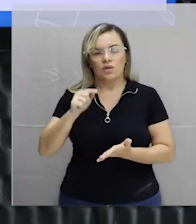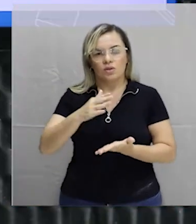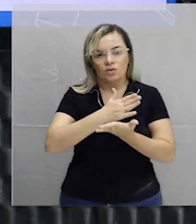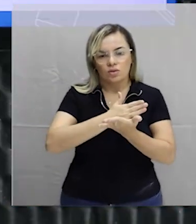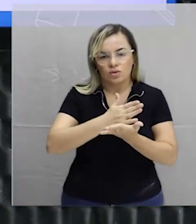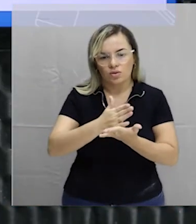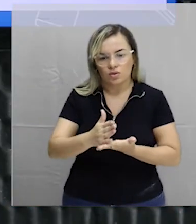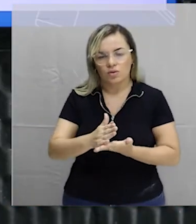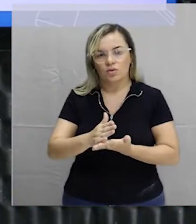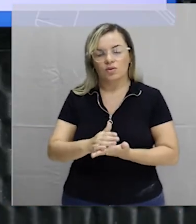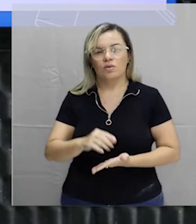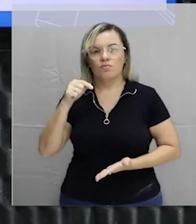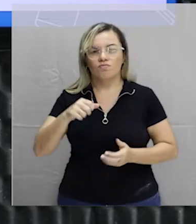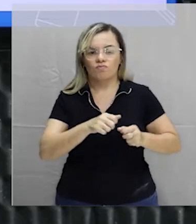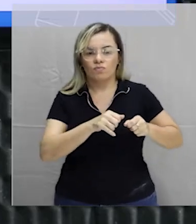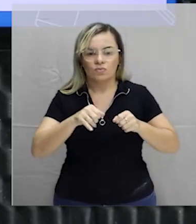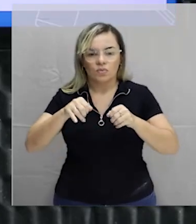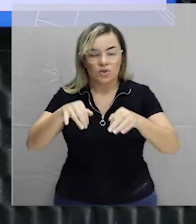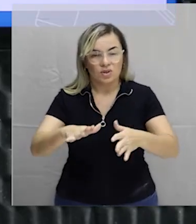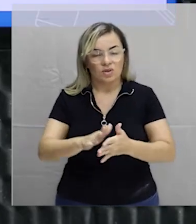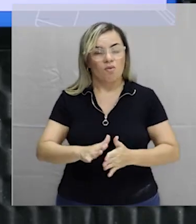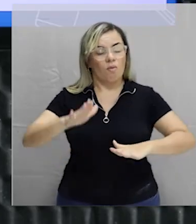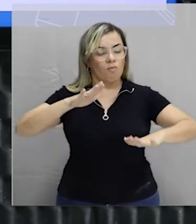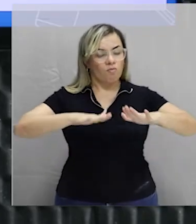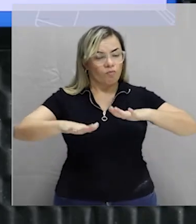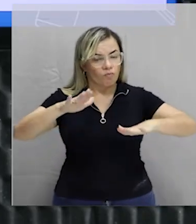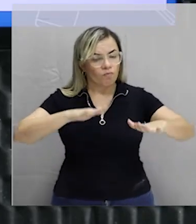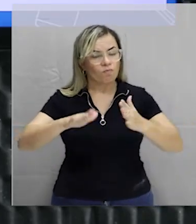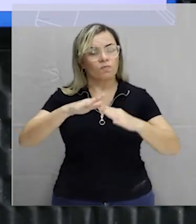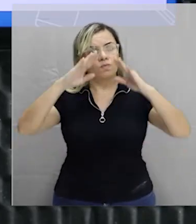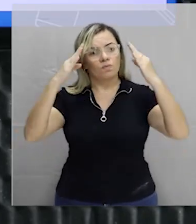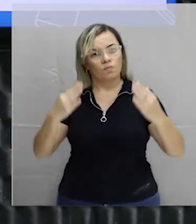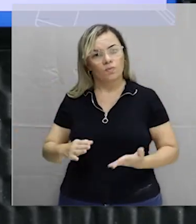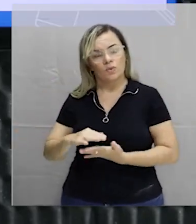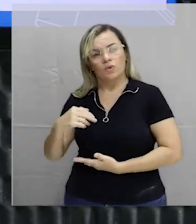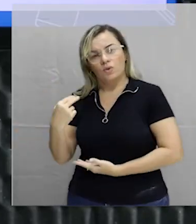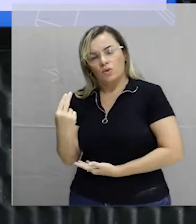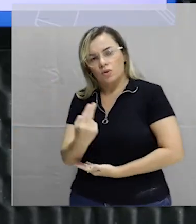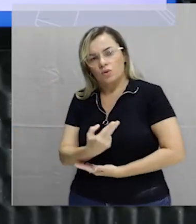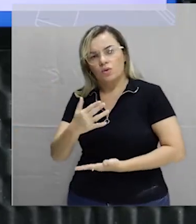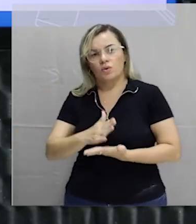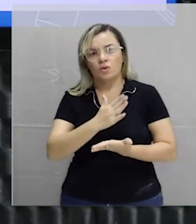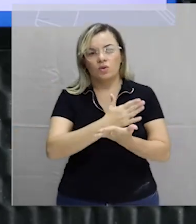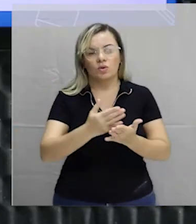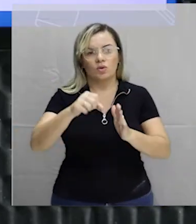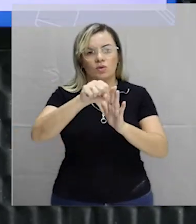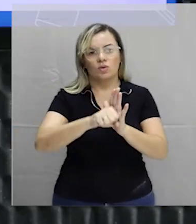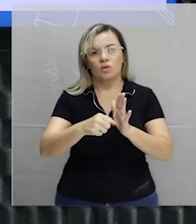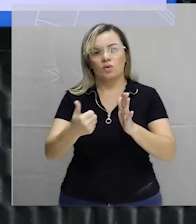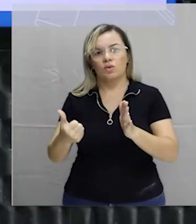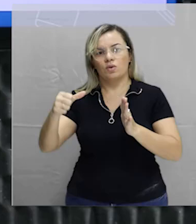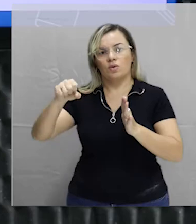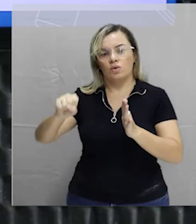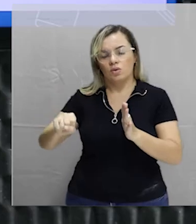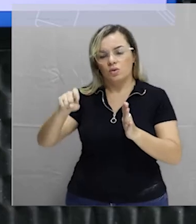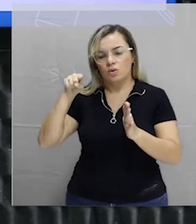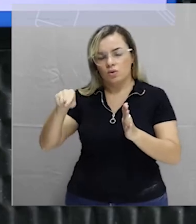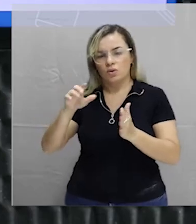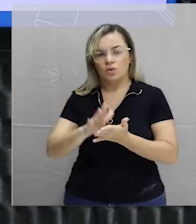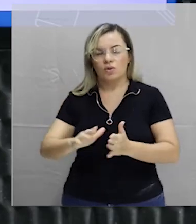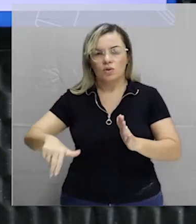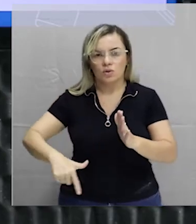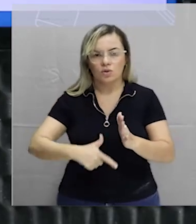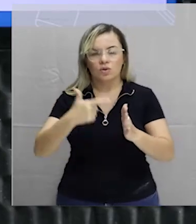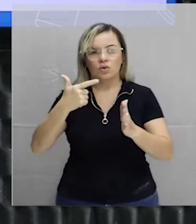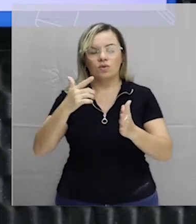Muito cuidado, porque se você observar, nós teremos no começo do século XVIII uma segunda